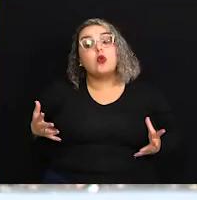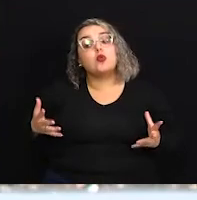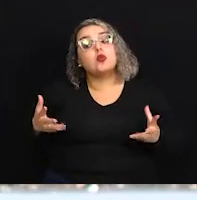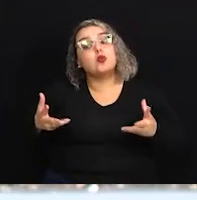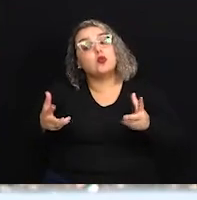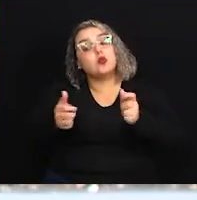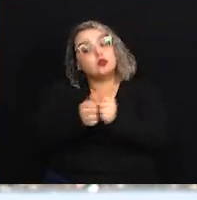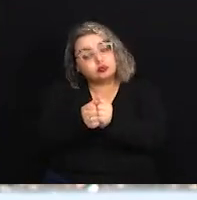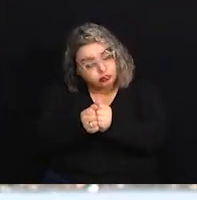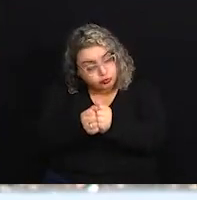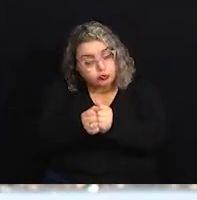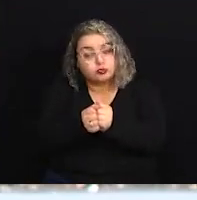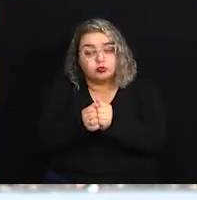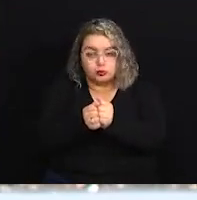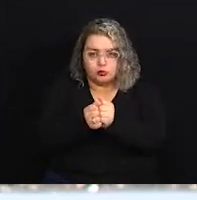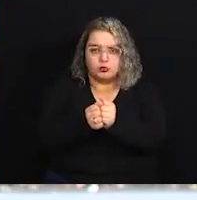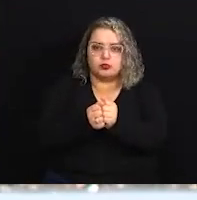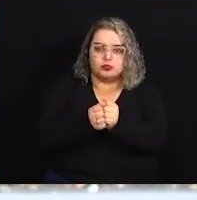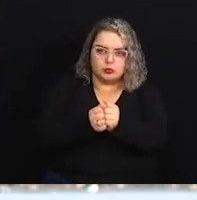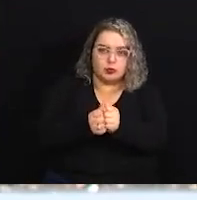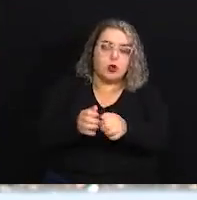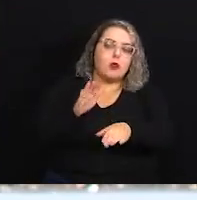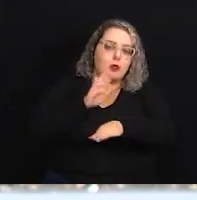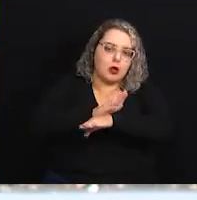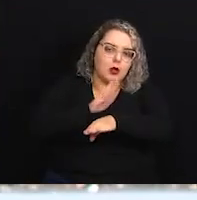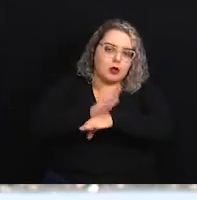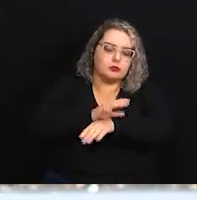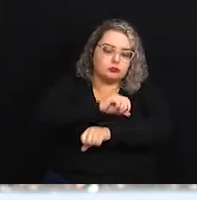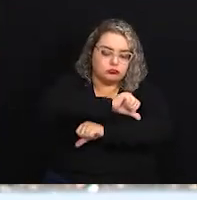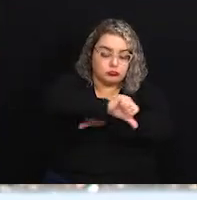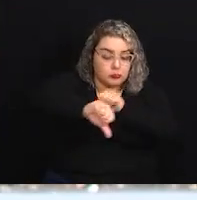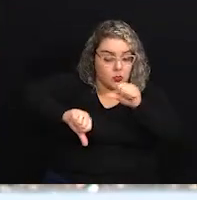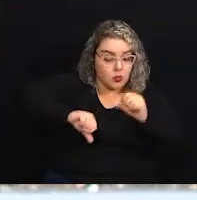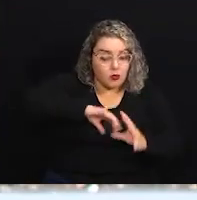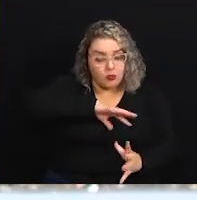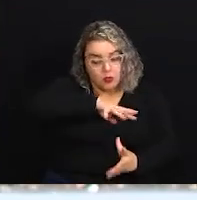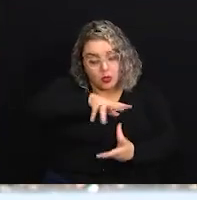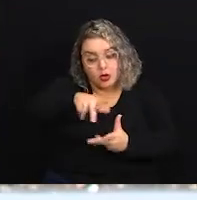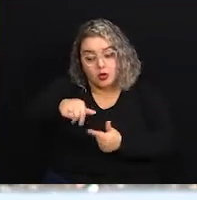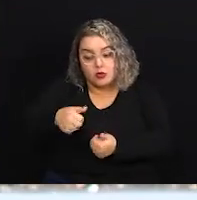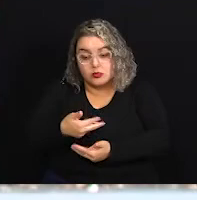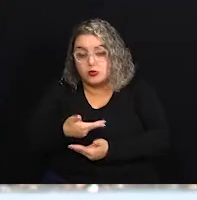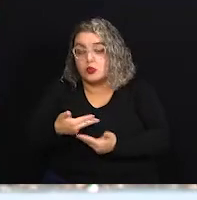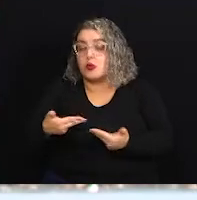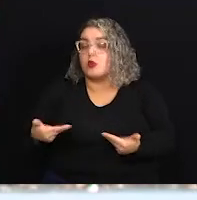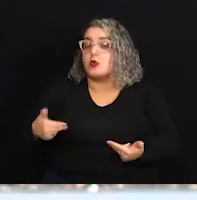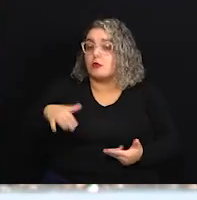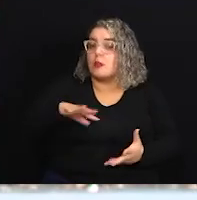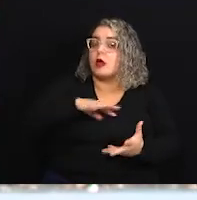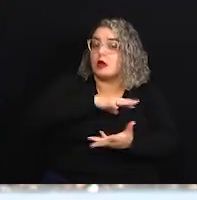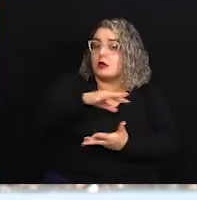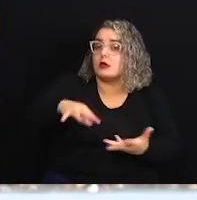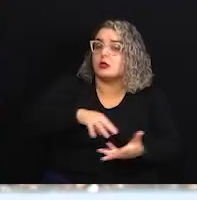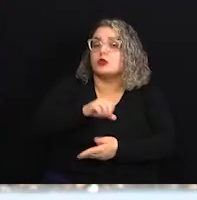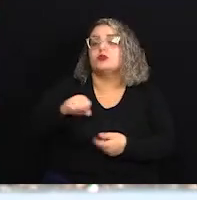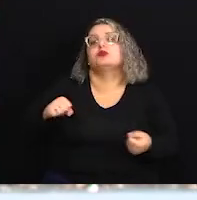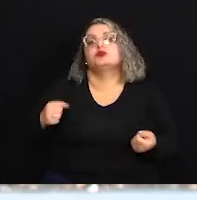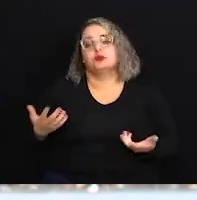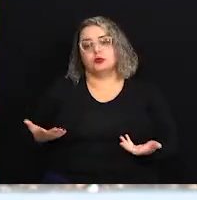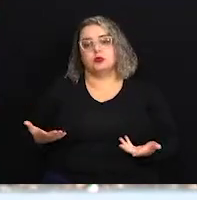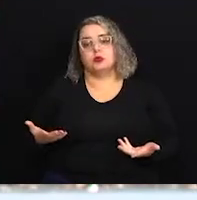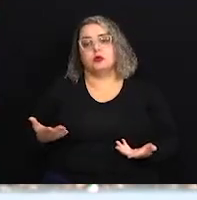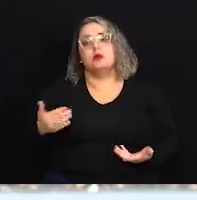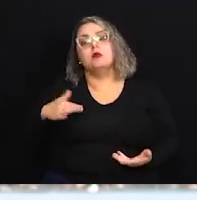Todos conjuntamente vão ajudar a transformar o mundo em algo mais